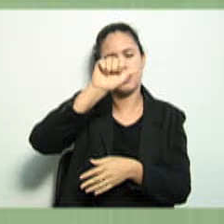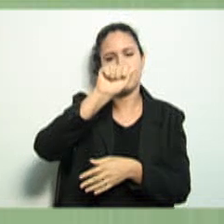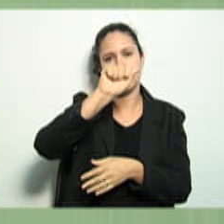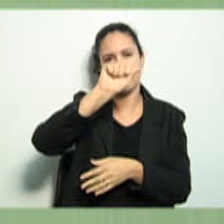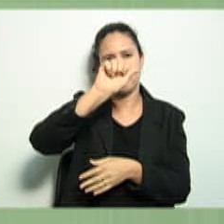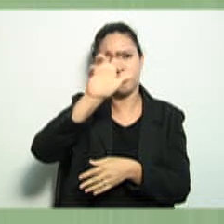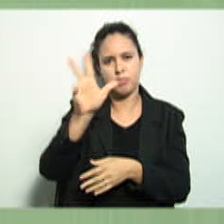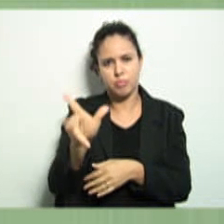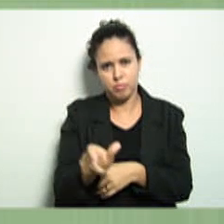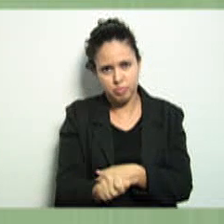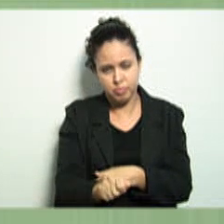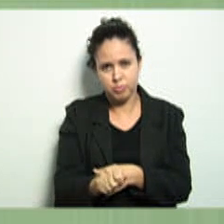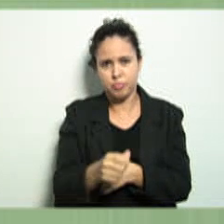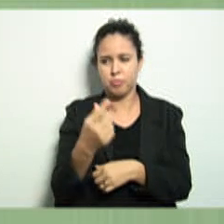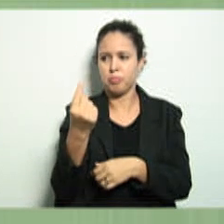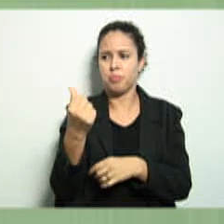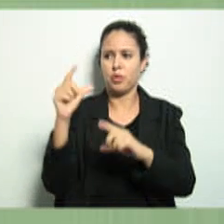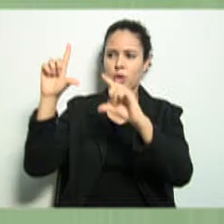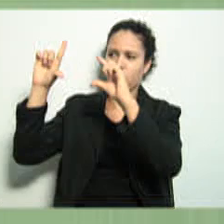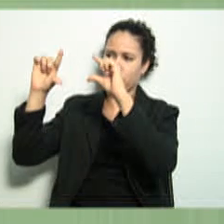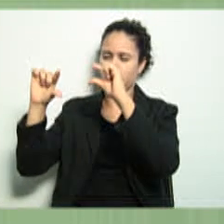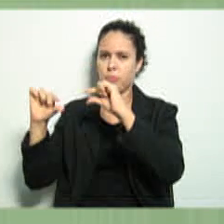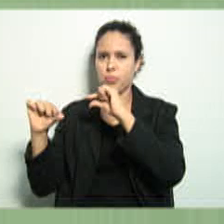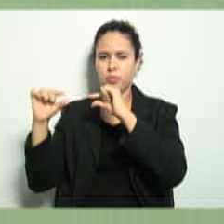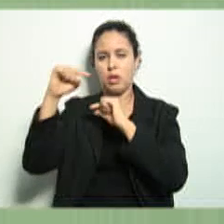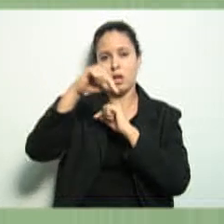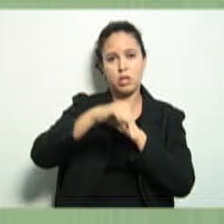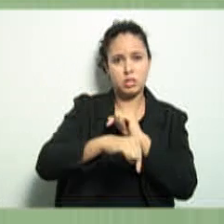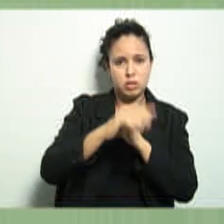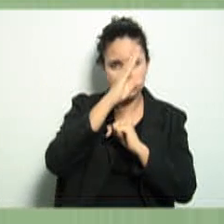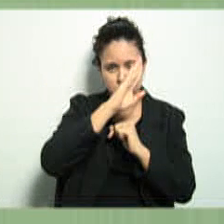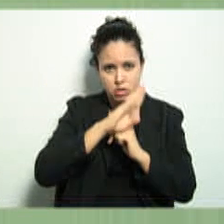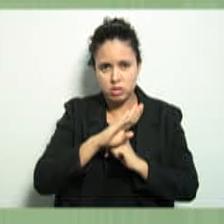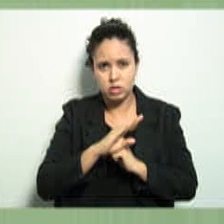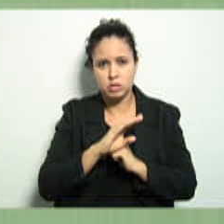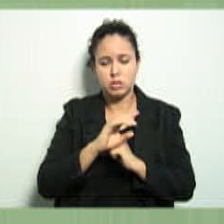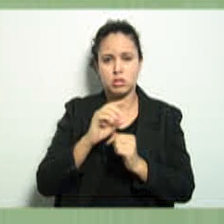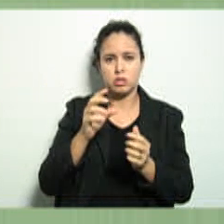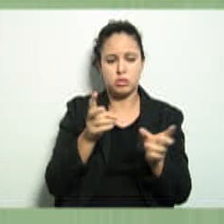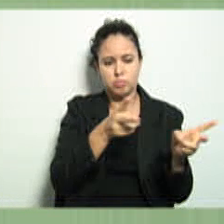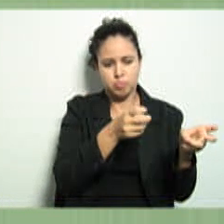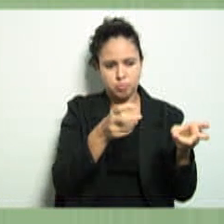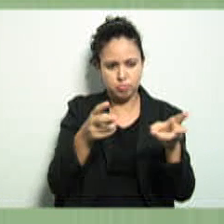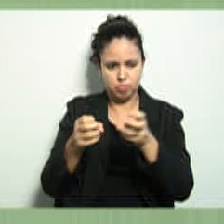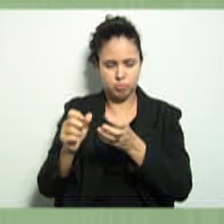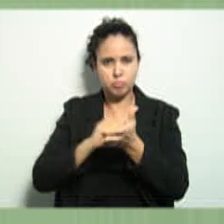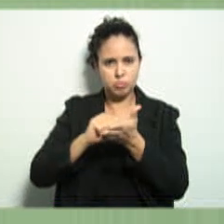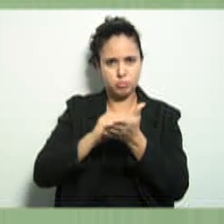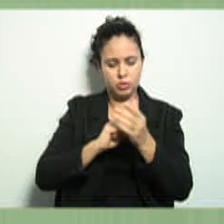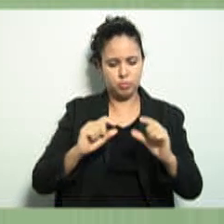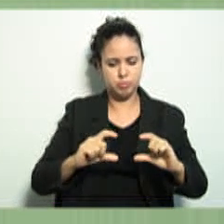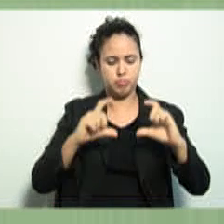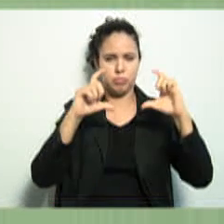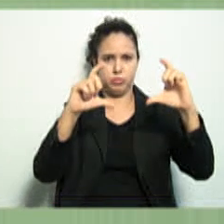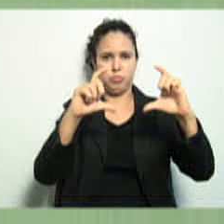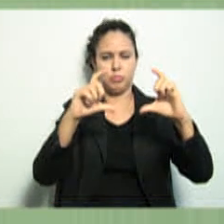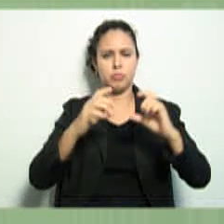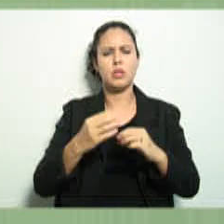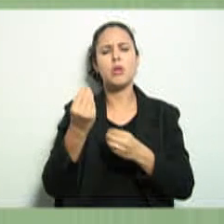preço muito menor. Por que se deu isso? Como se deu